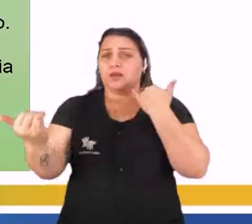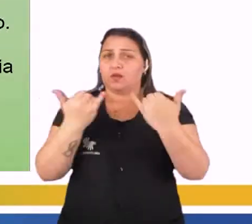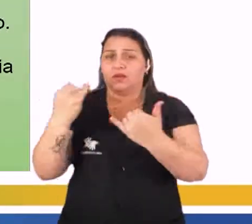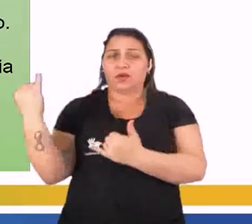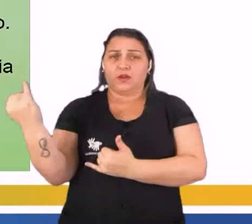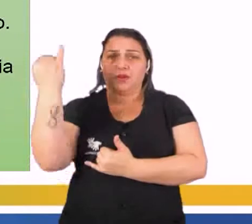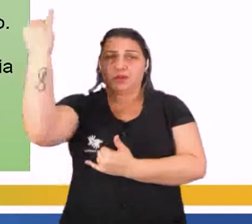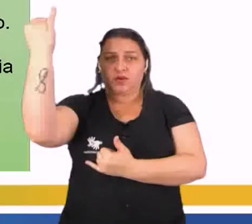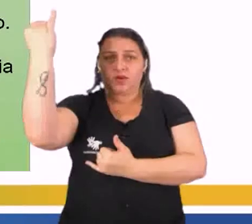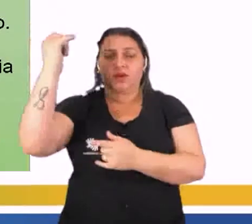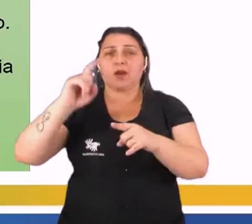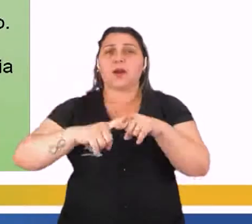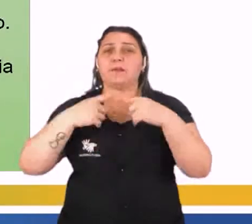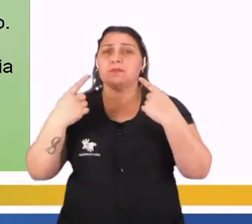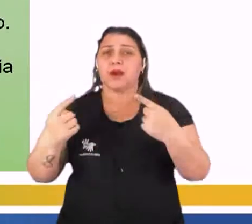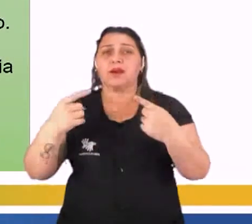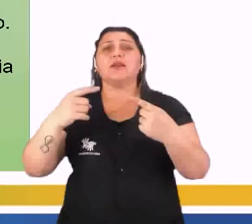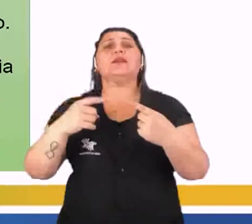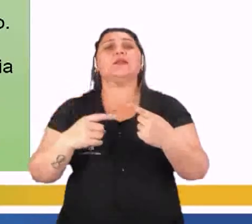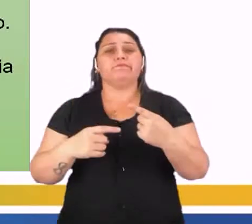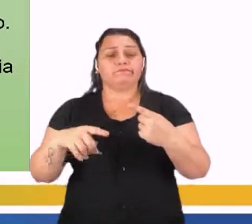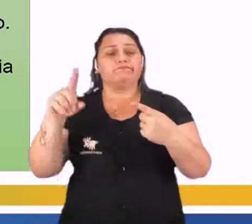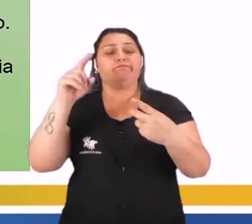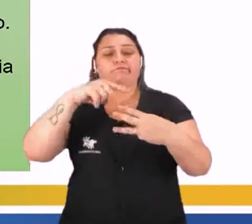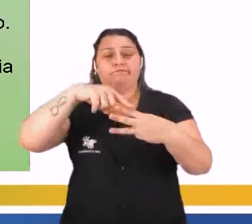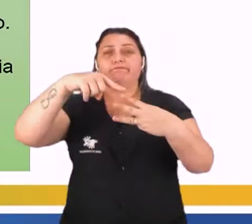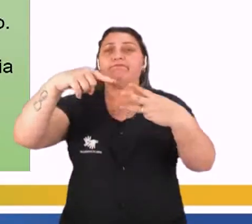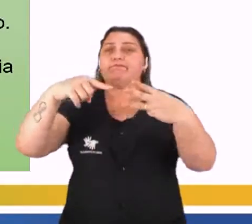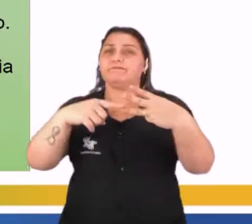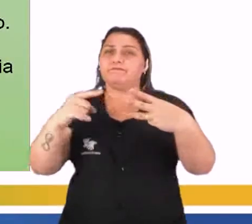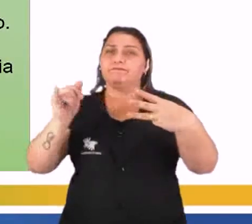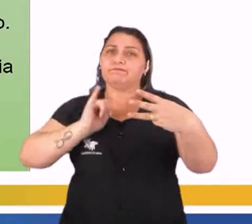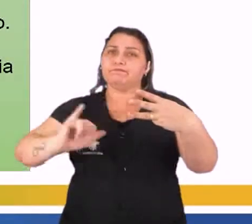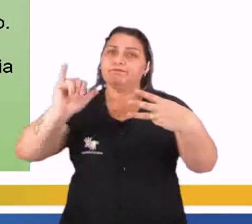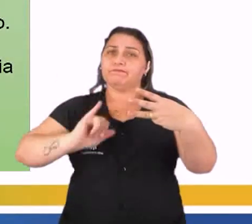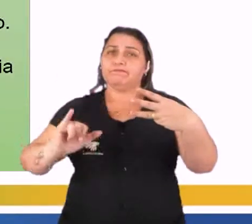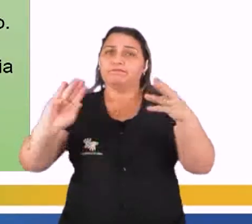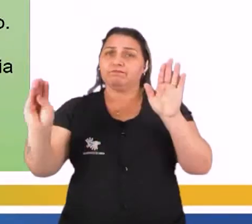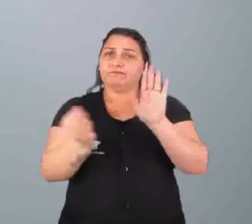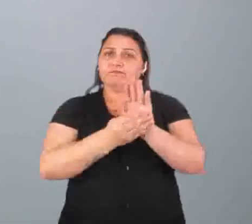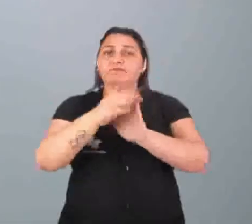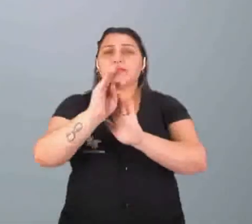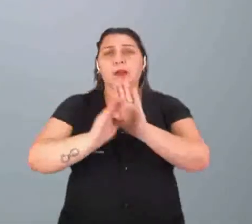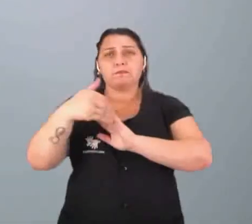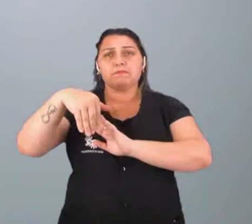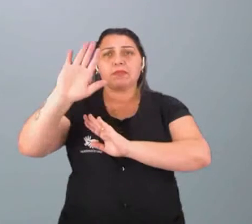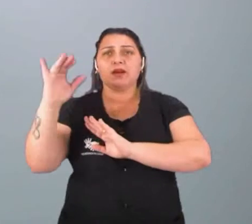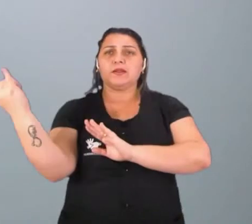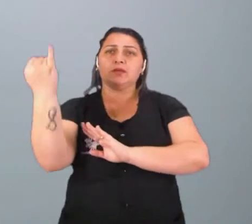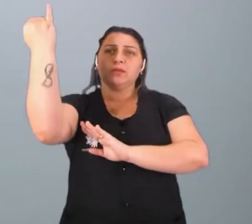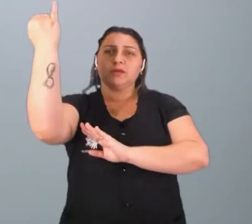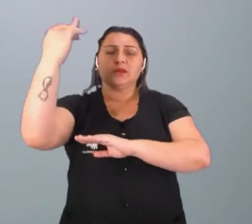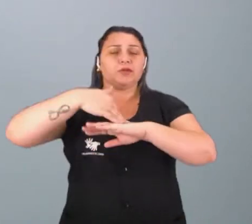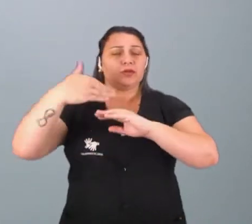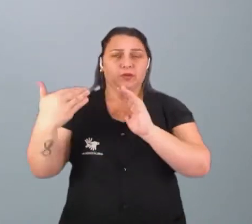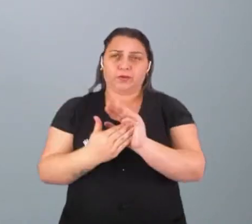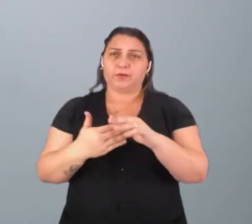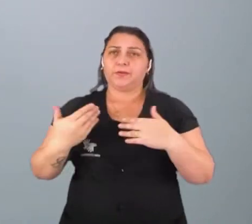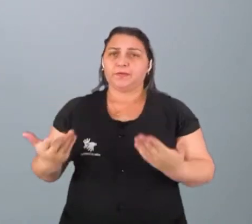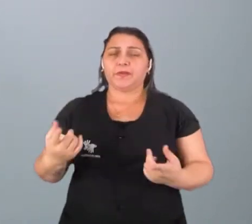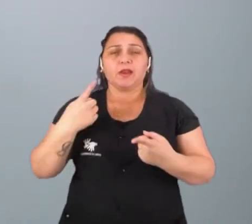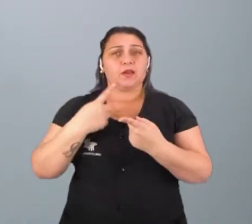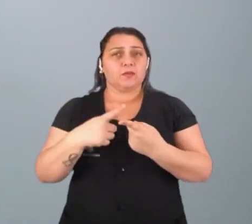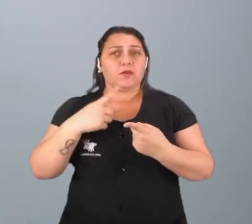são muito importantes mas essas três essas três informações são os mais importante de todas as outras